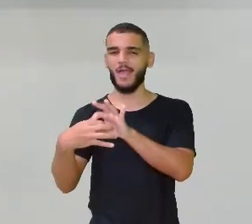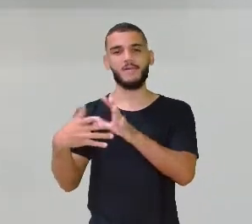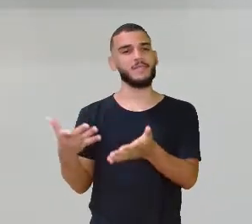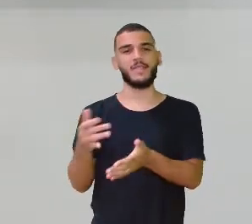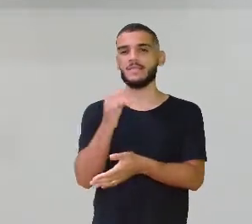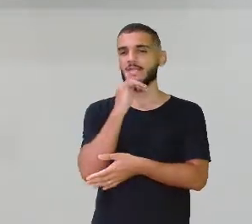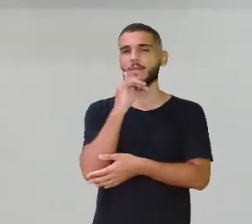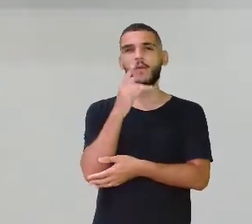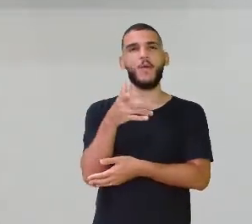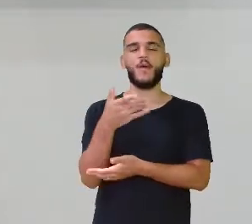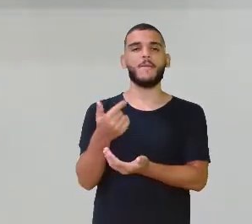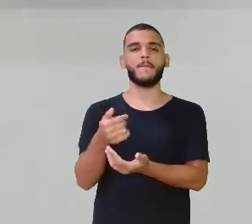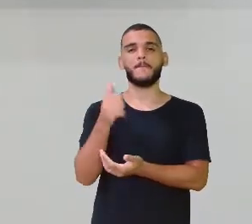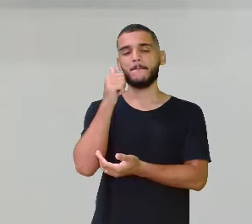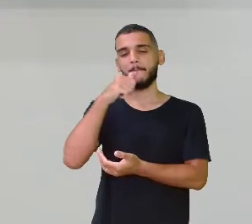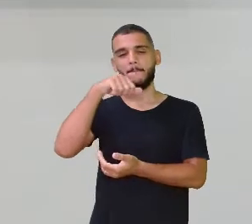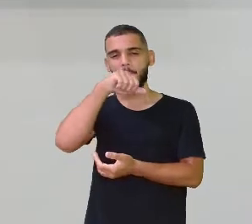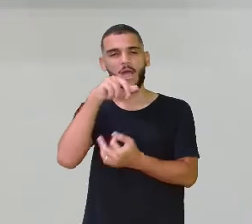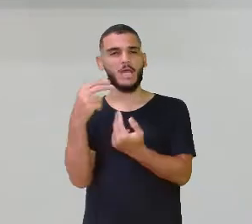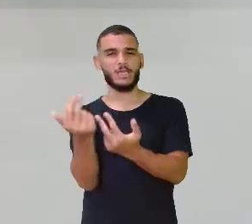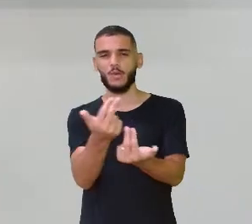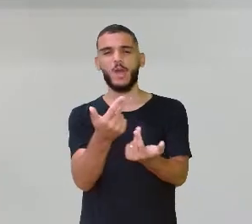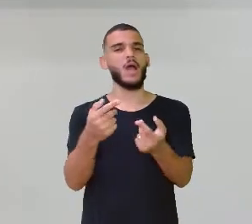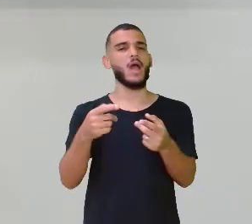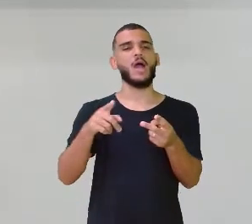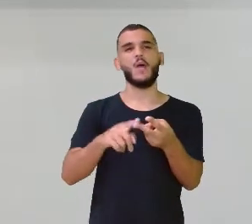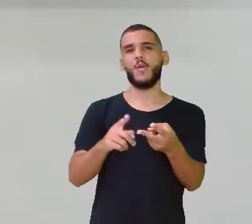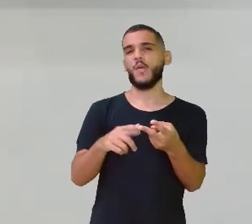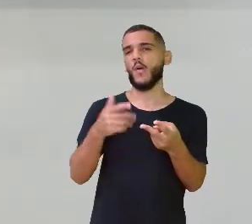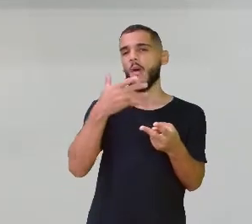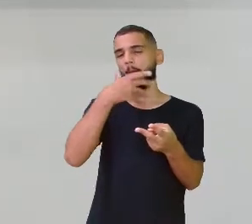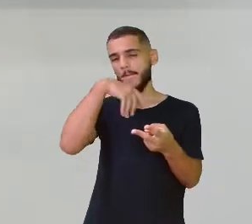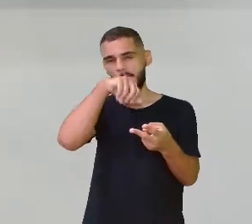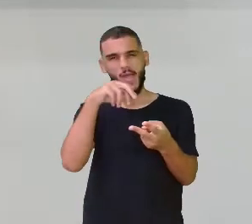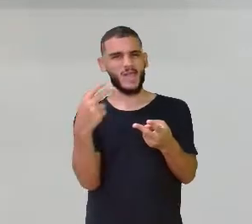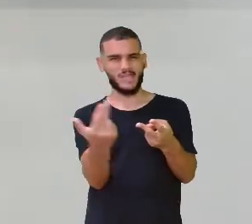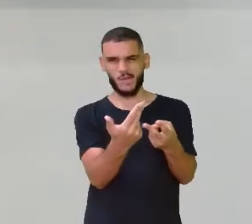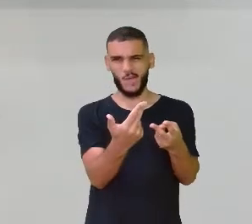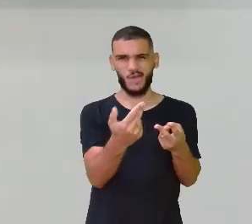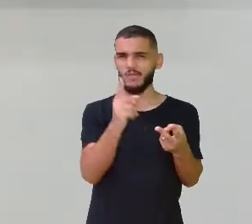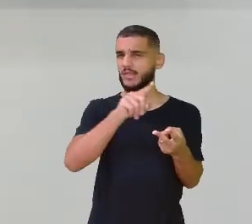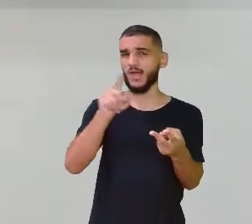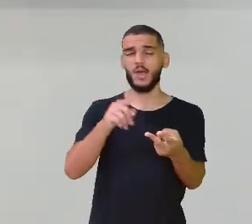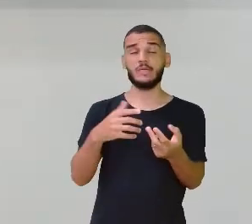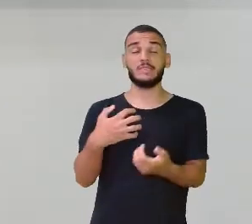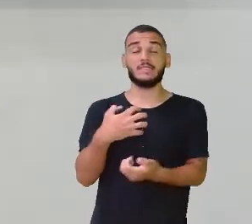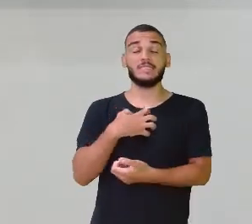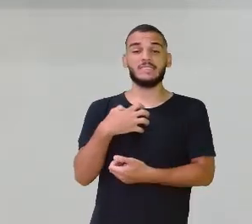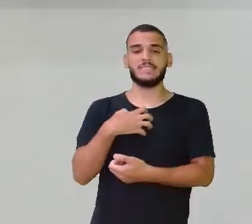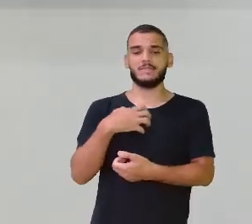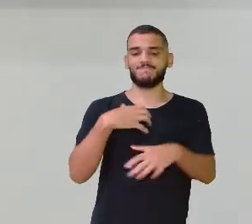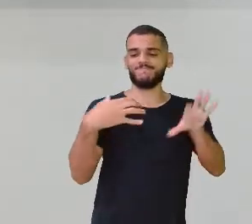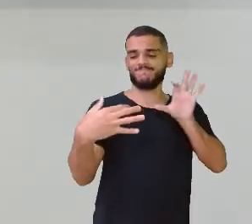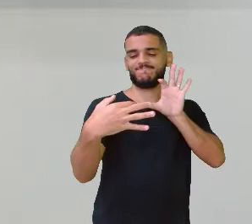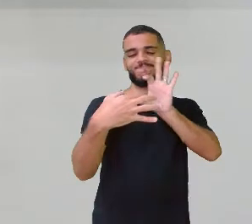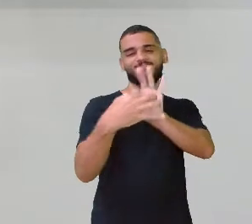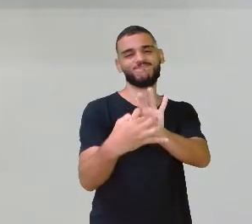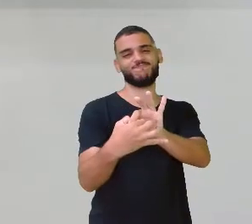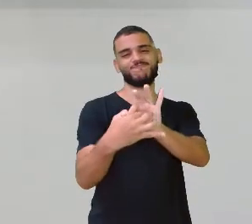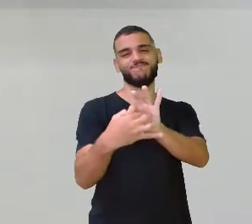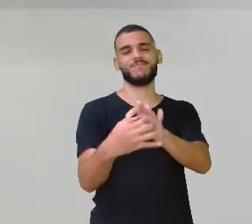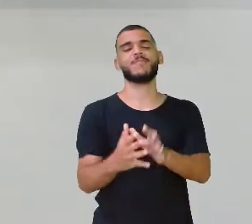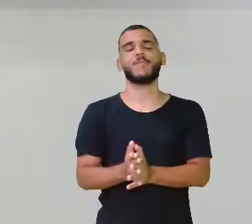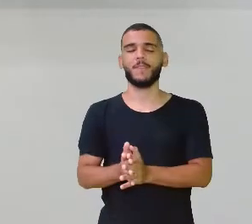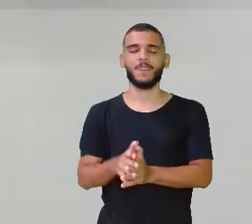precisa ter nascido do mesmo pai, para vocês também serem como irmãos, porque irmãos é aquelas pessoas, que estão juntas, que se gostam, que